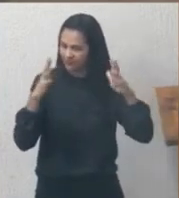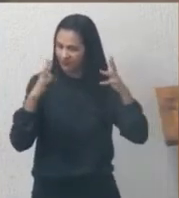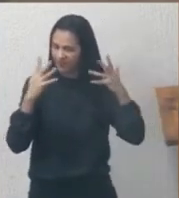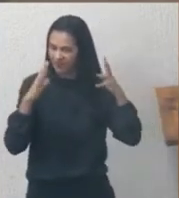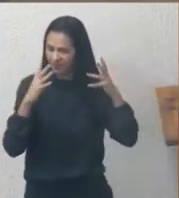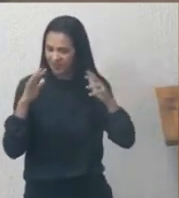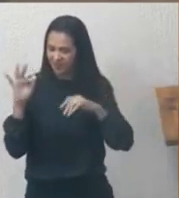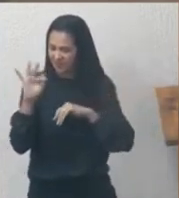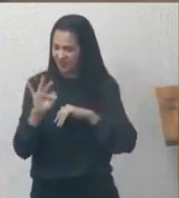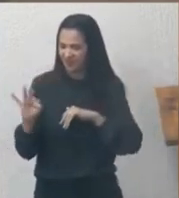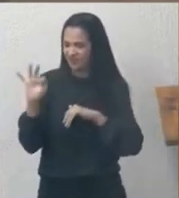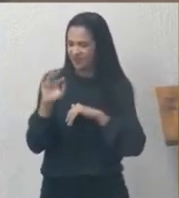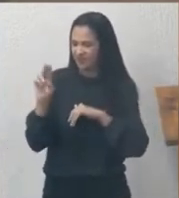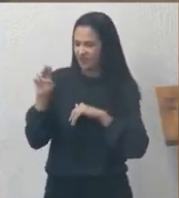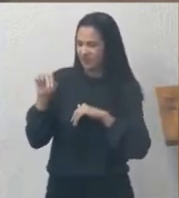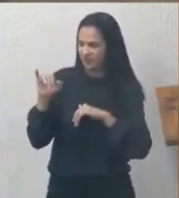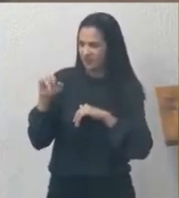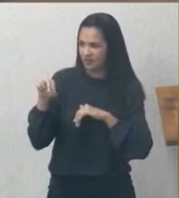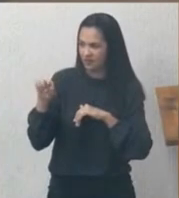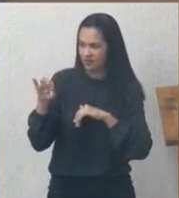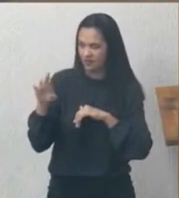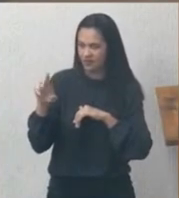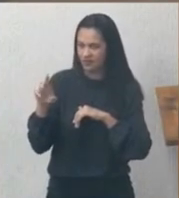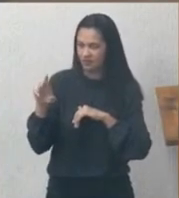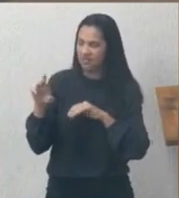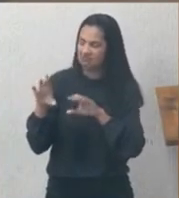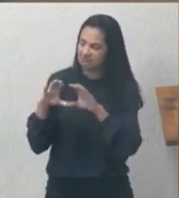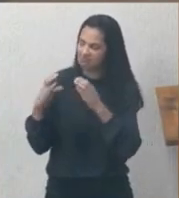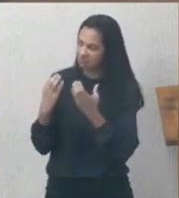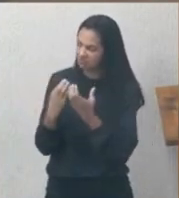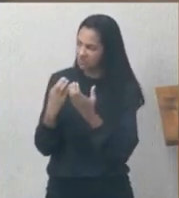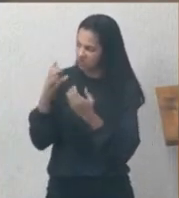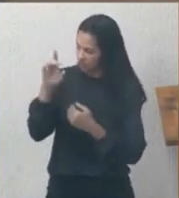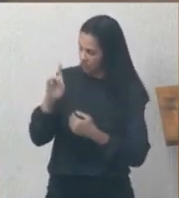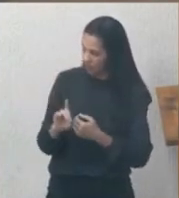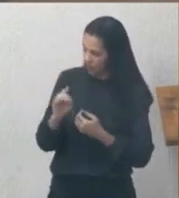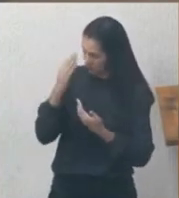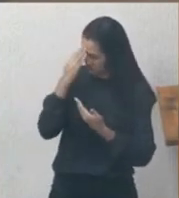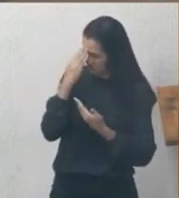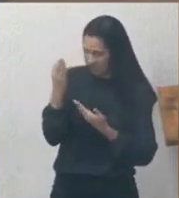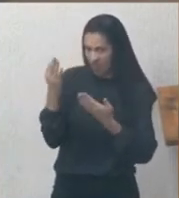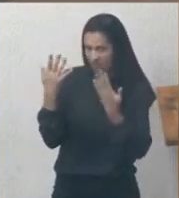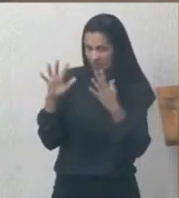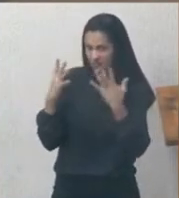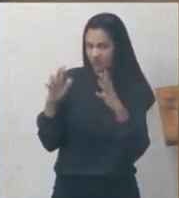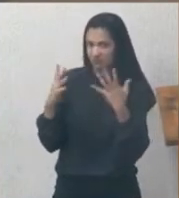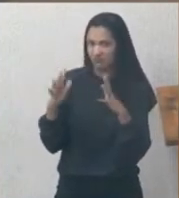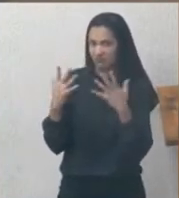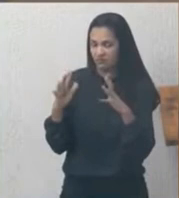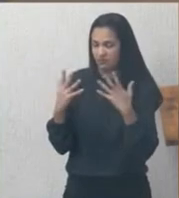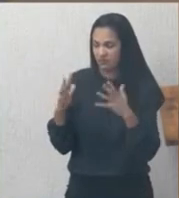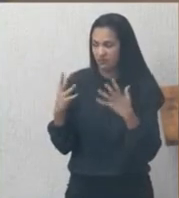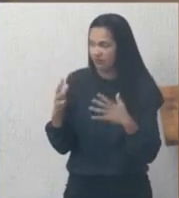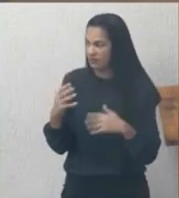Uninter né parabenizo o condesp né a sua diretoria por essa por trazer uma